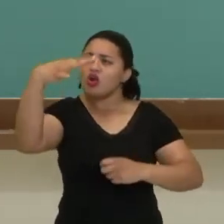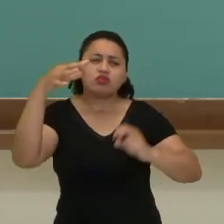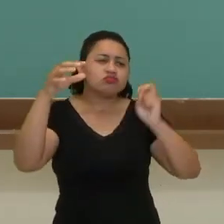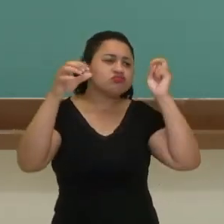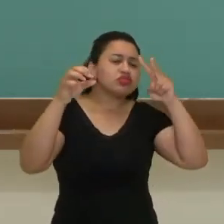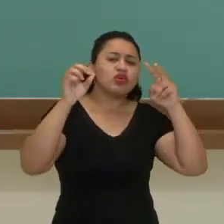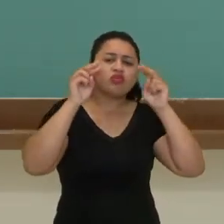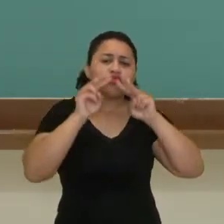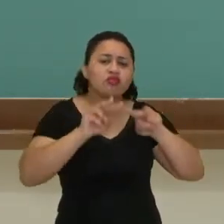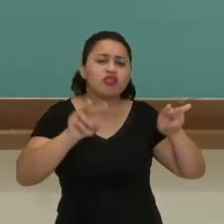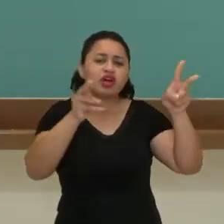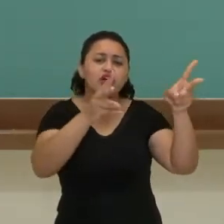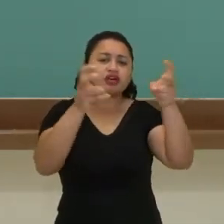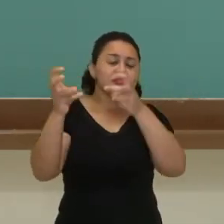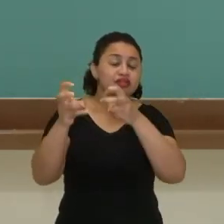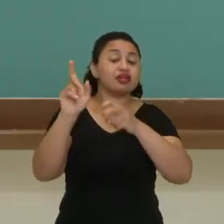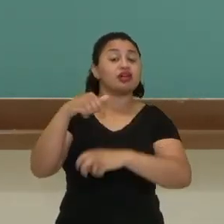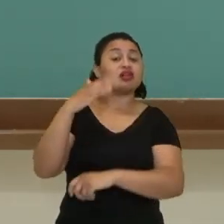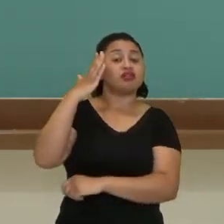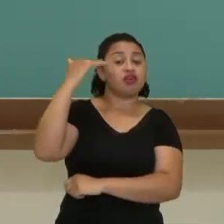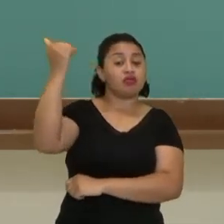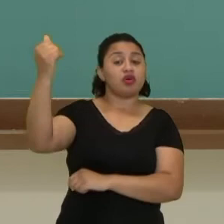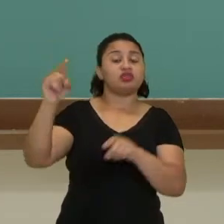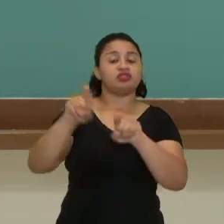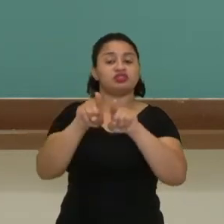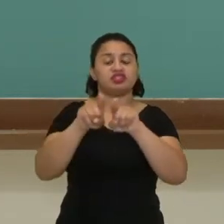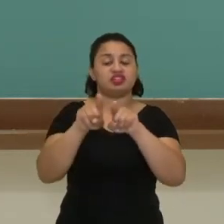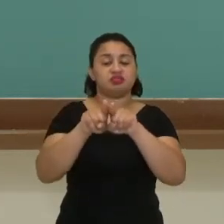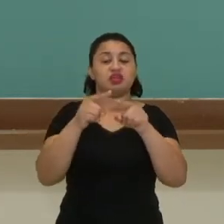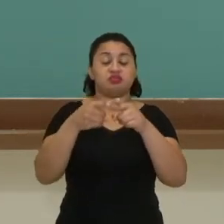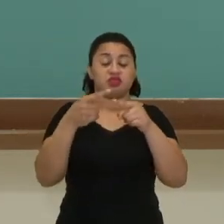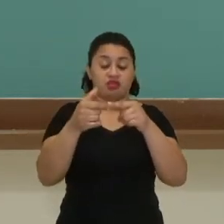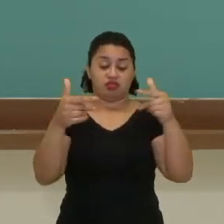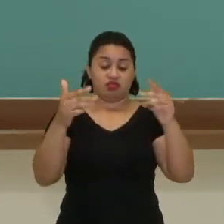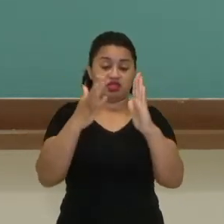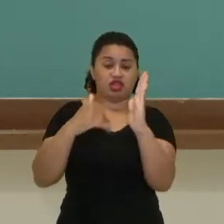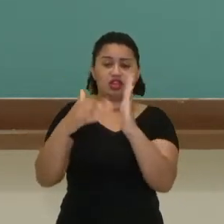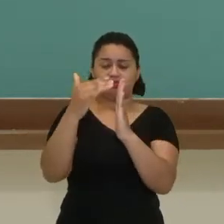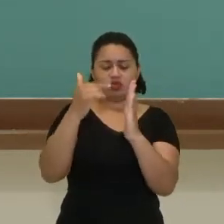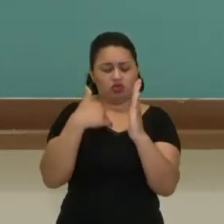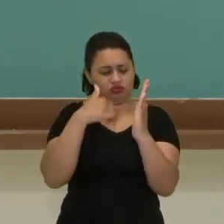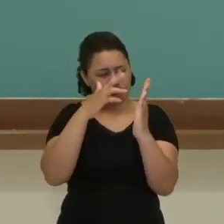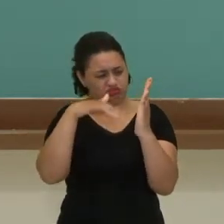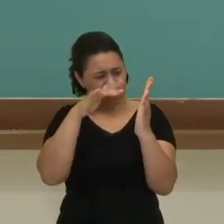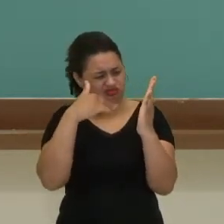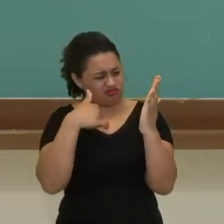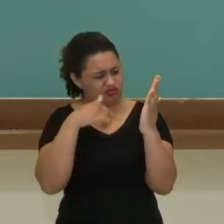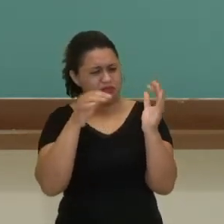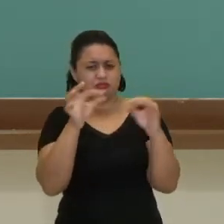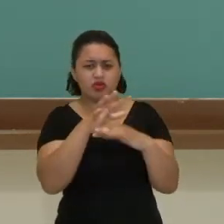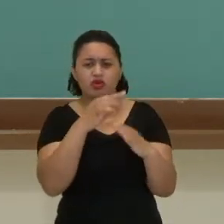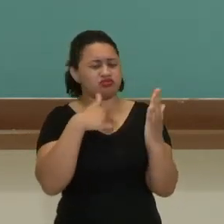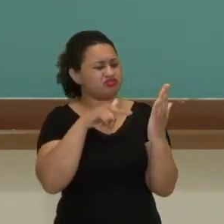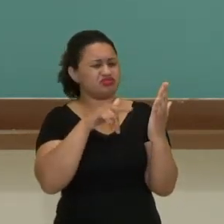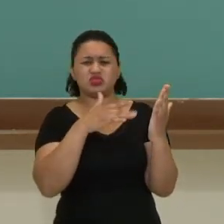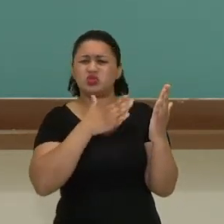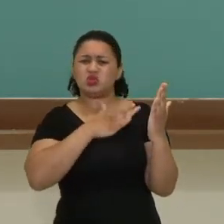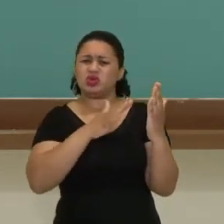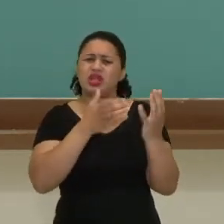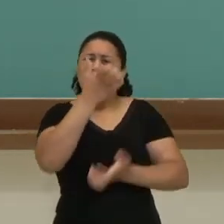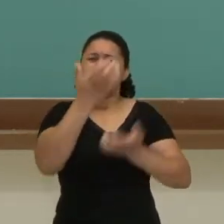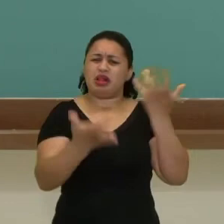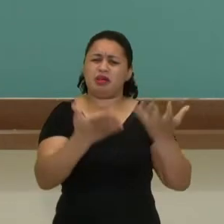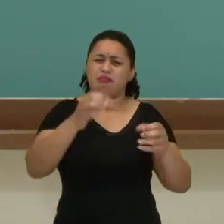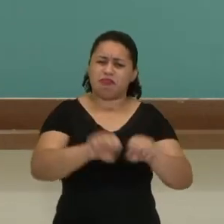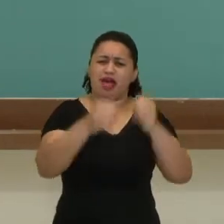né? Ele ficou bem famoso também por destruir algumas das obras dele que ele não achava legal, ele destruía, queimava e fazia outra. Ele